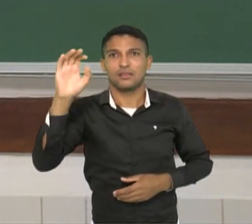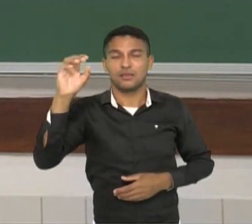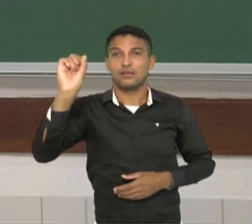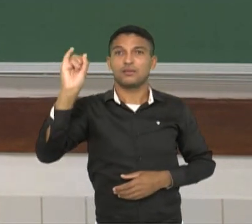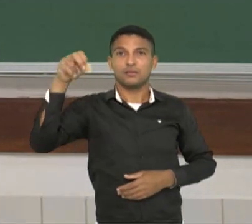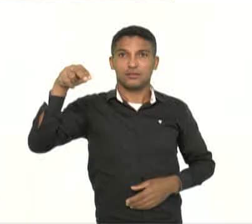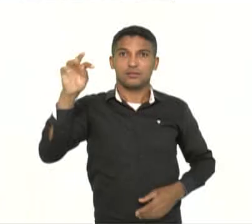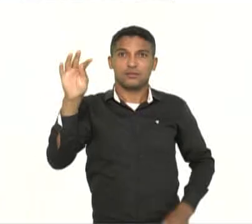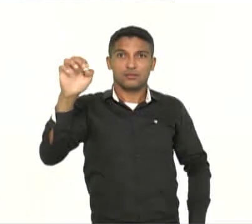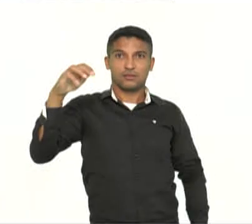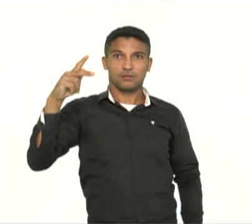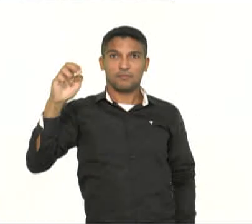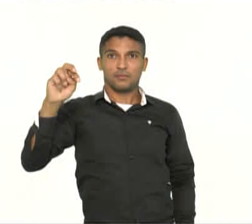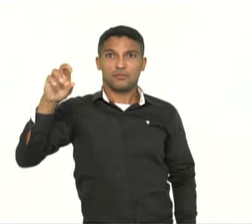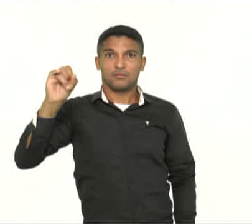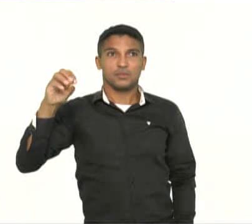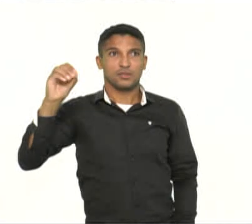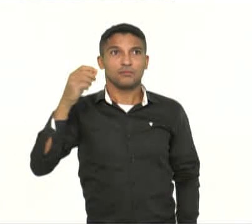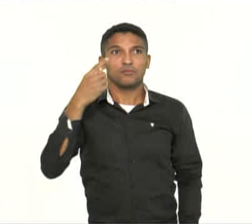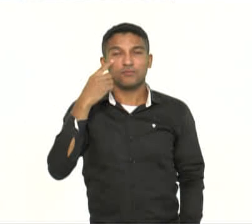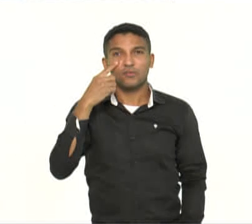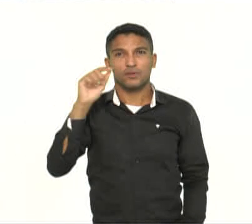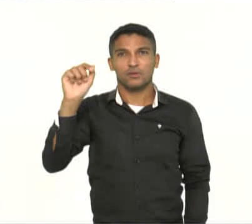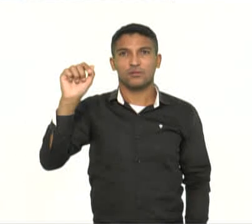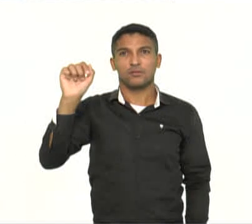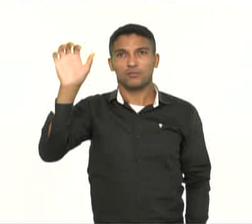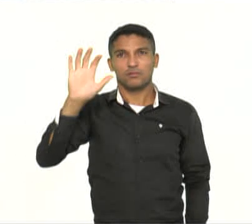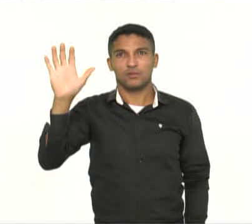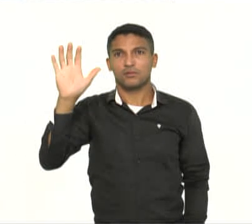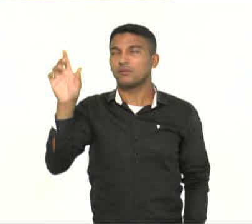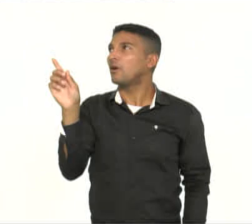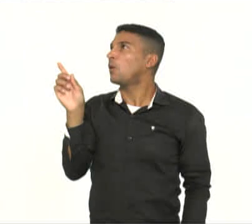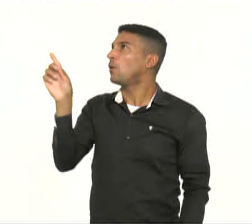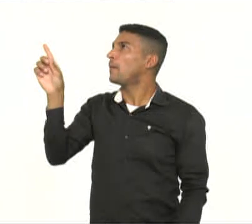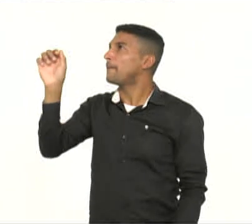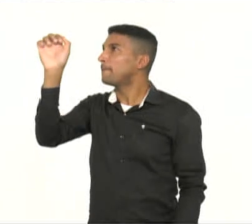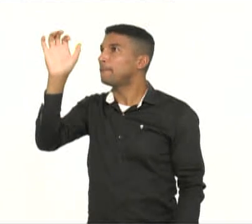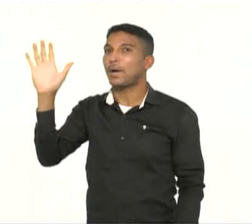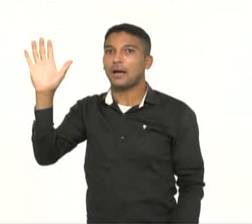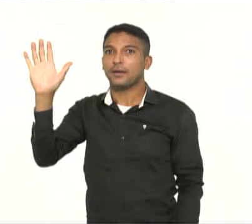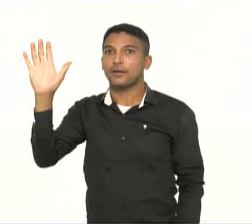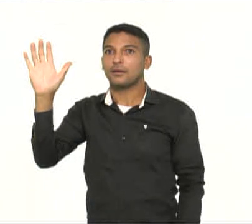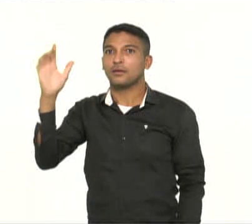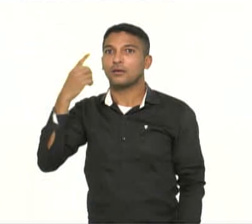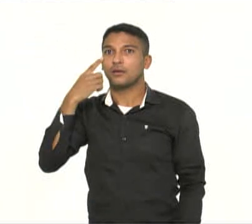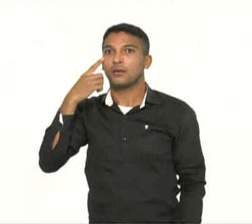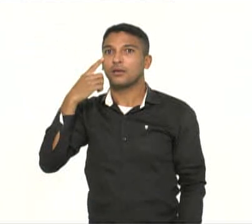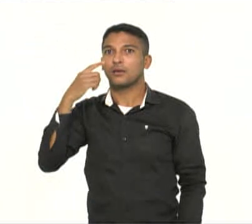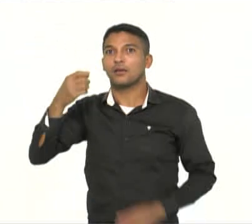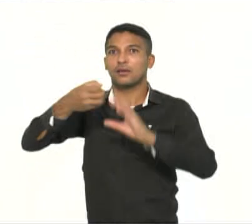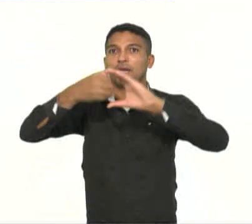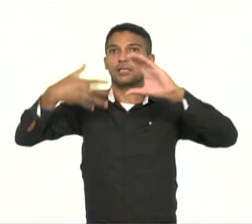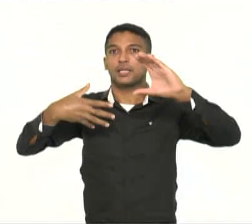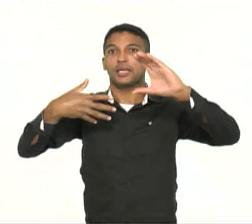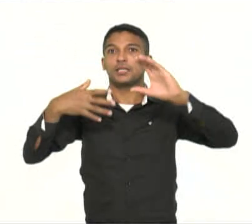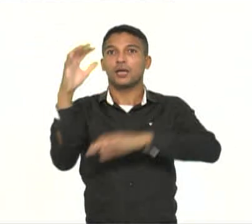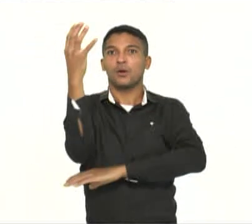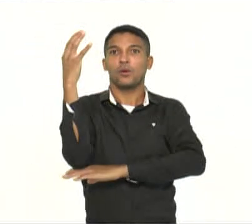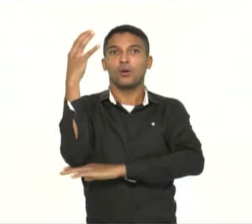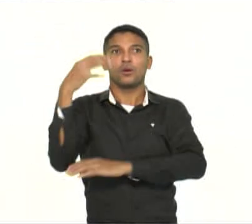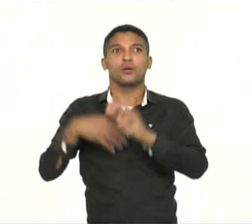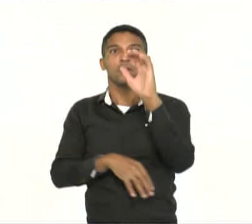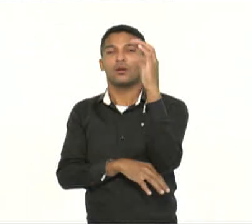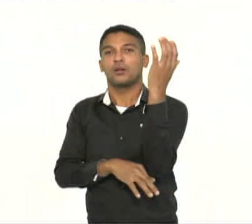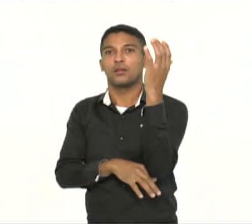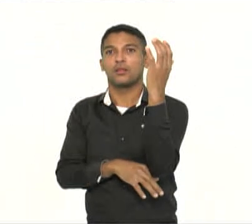aqui do lado direito da sua tela. Então, visualize novamente ali essa característica da paisagem e vale o